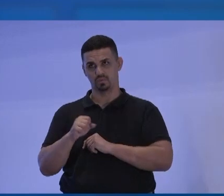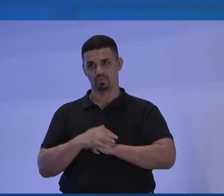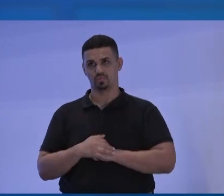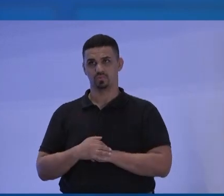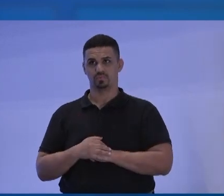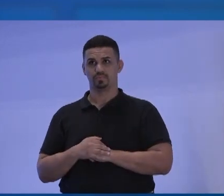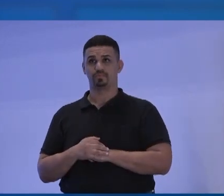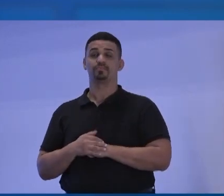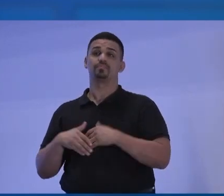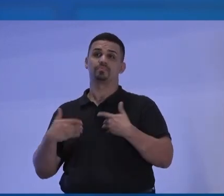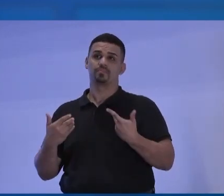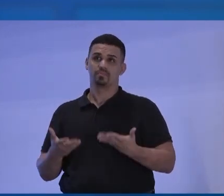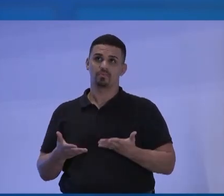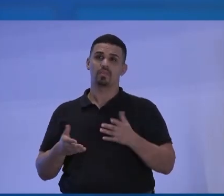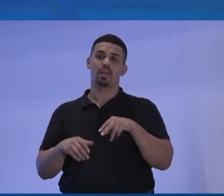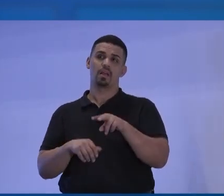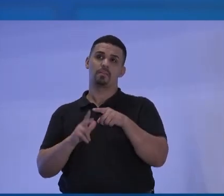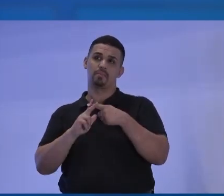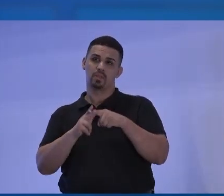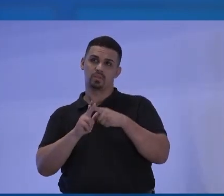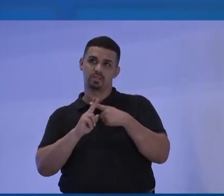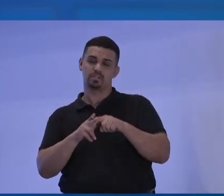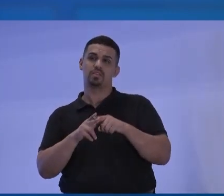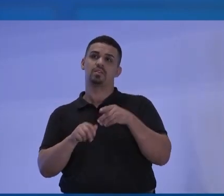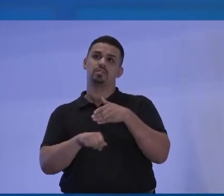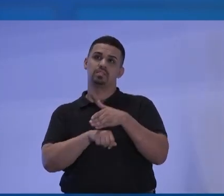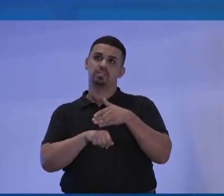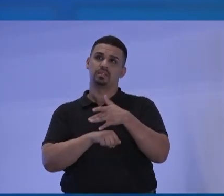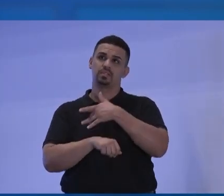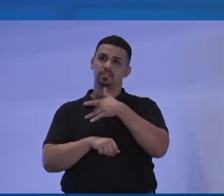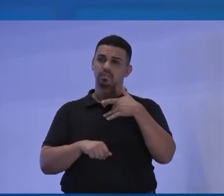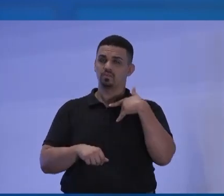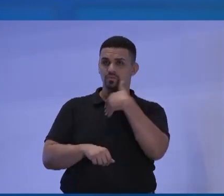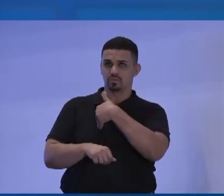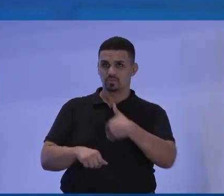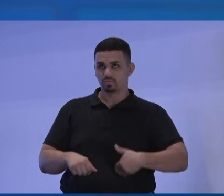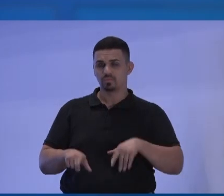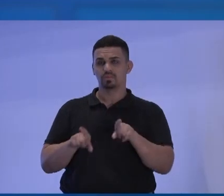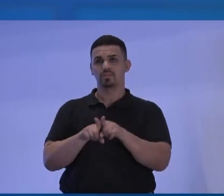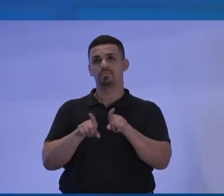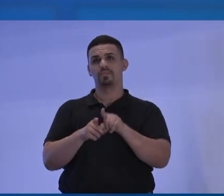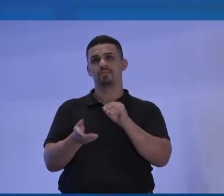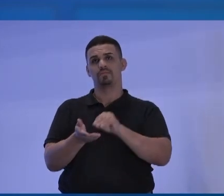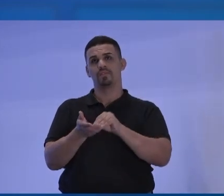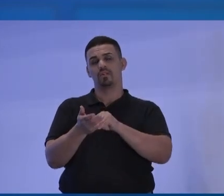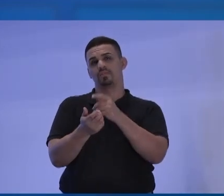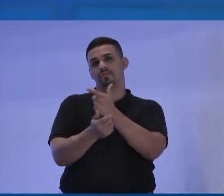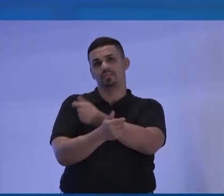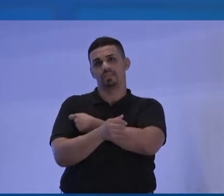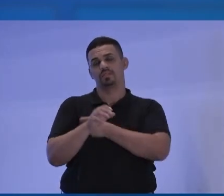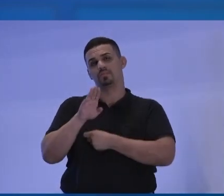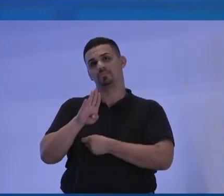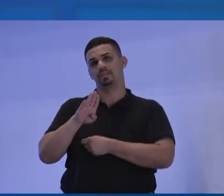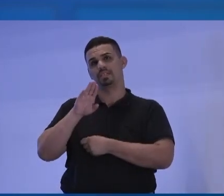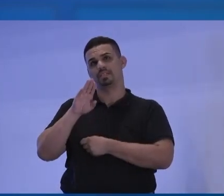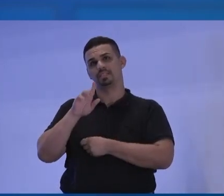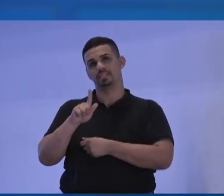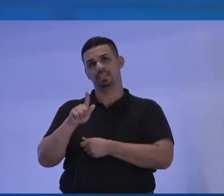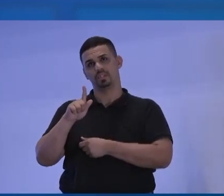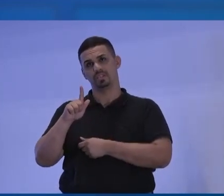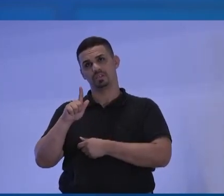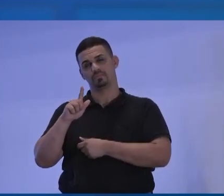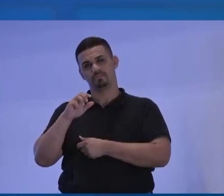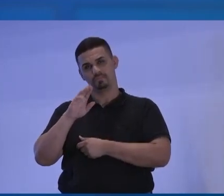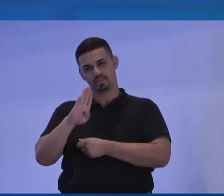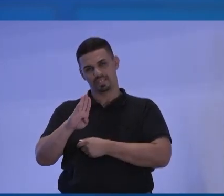dificuldade de acesso à saúde pública, uma falta de vacinação pela BCG, a imunossupressão, que nós vamos